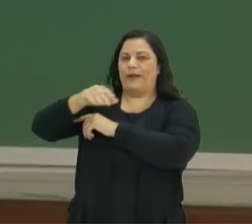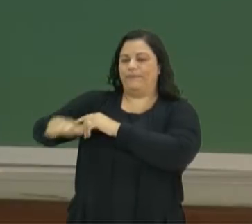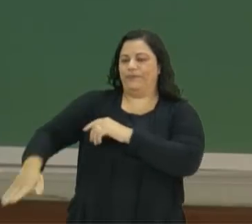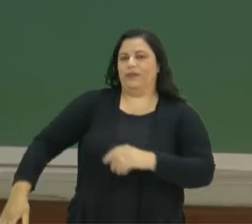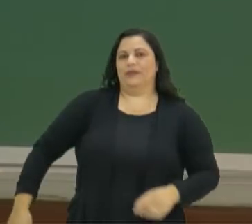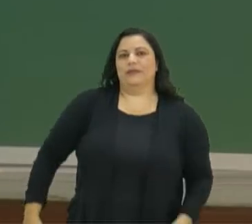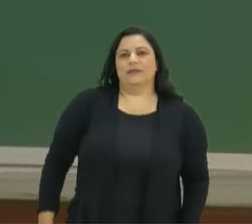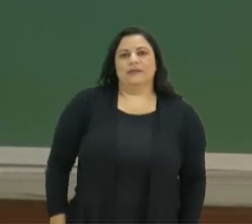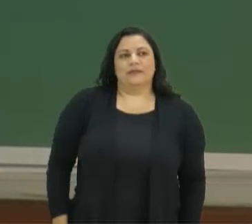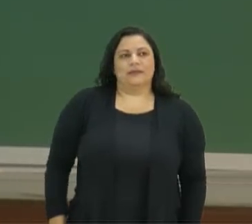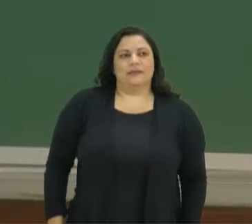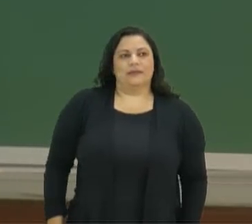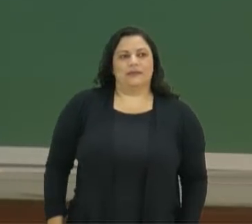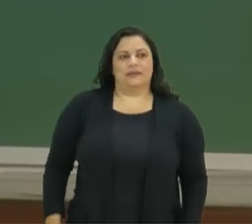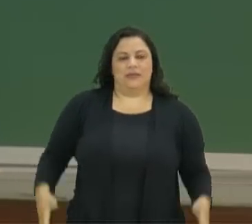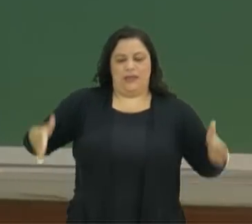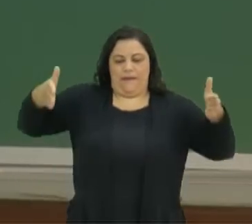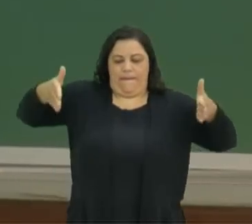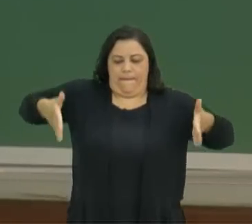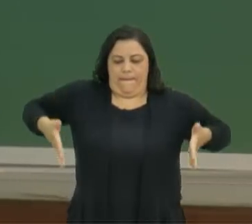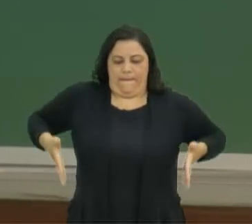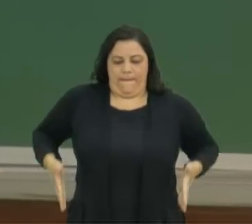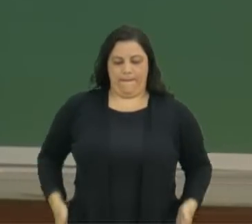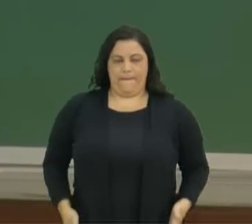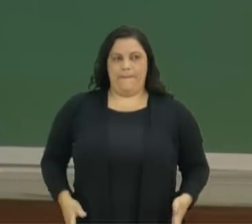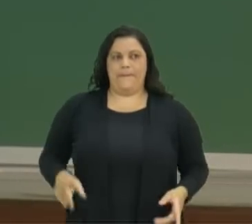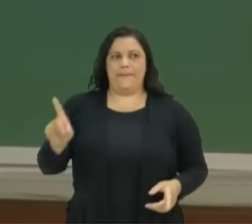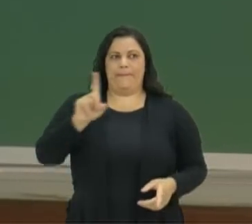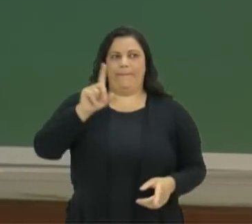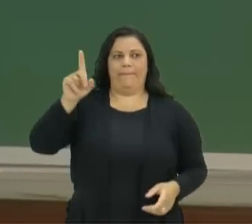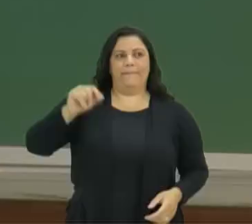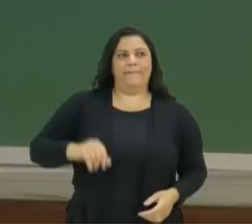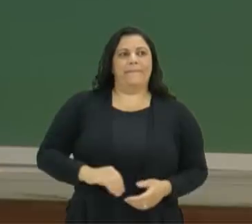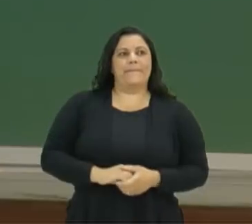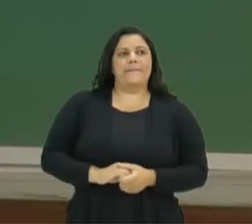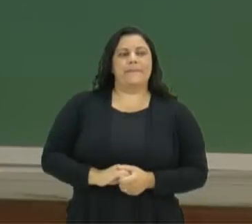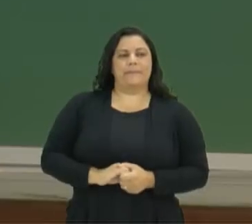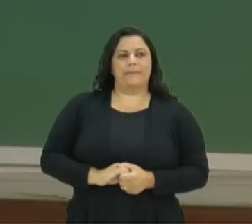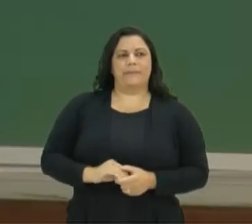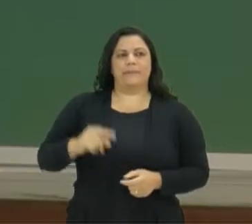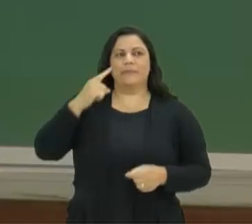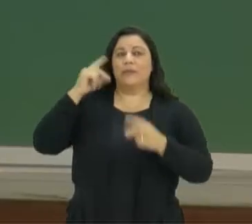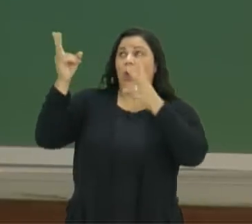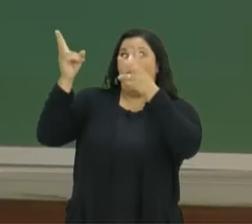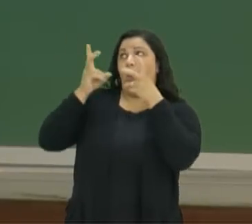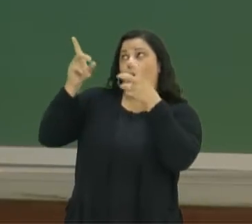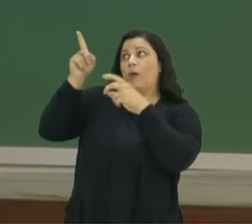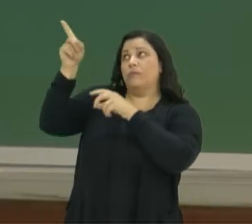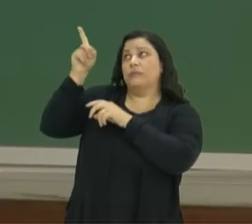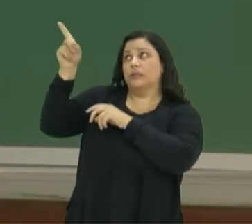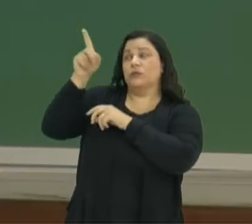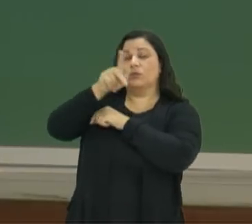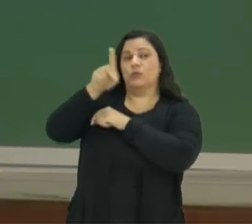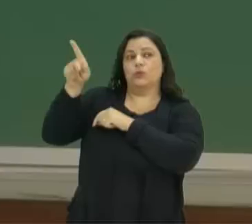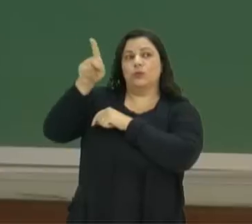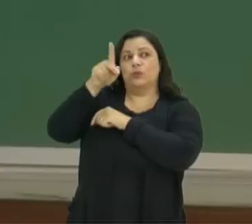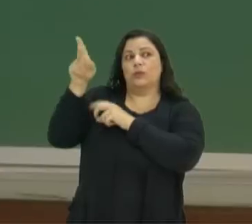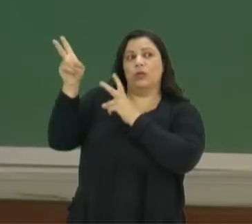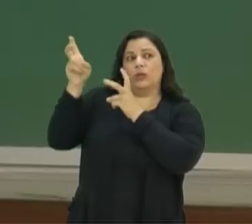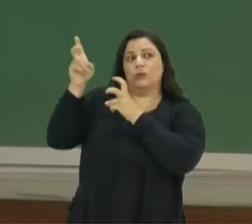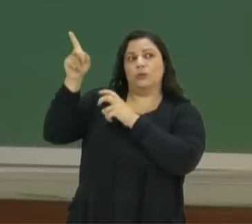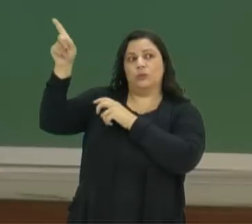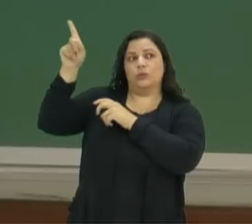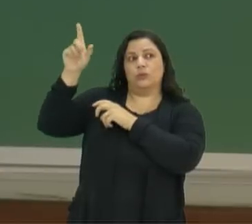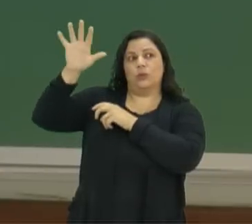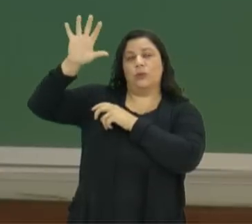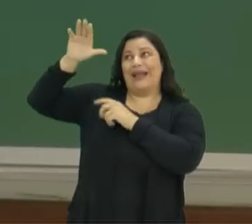né? Senão eu vou estar cavando um buraco para eu entrar na piscina ou na água. Eu vou fazer a puxada como se eu estivesse pegando a água